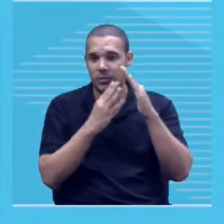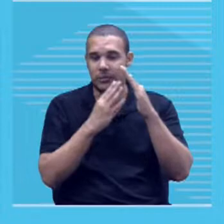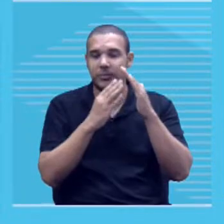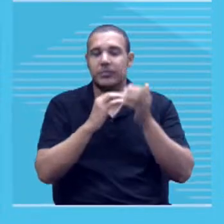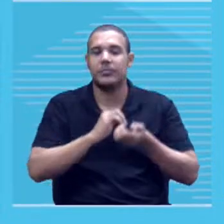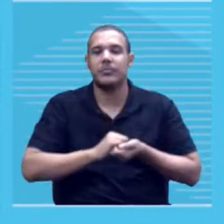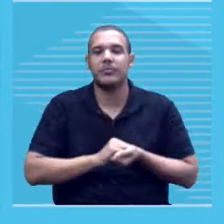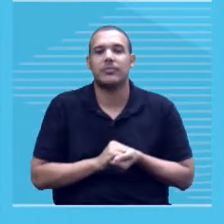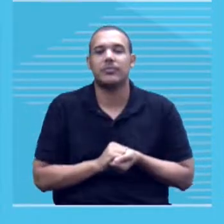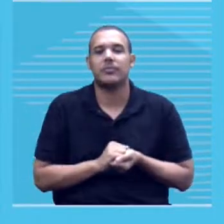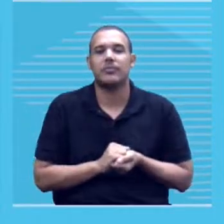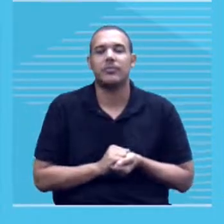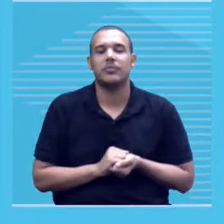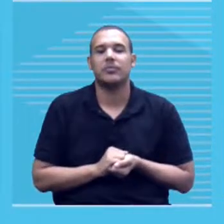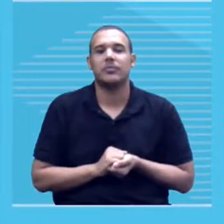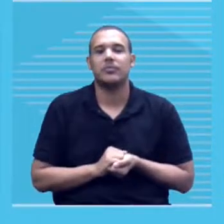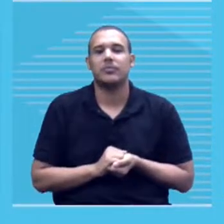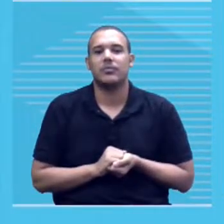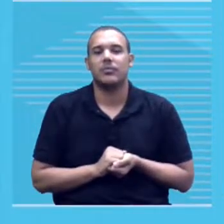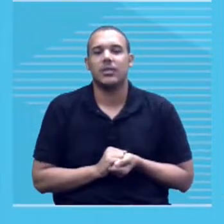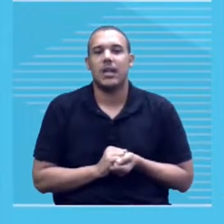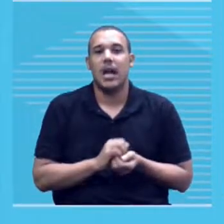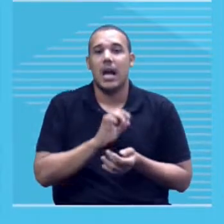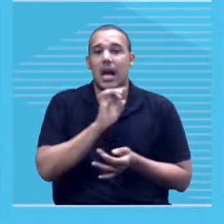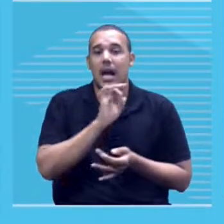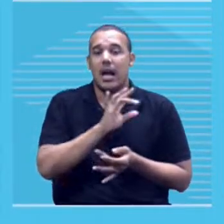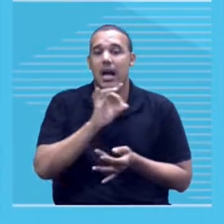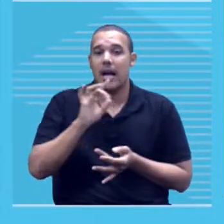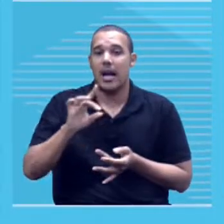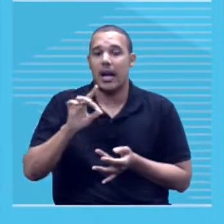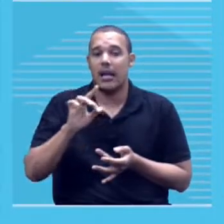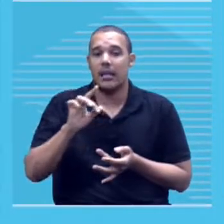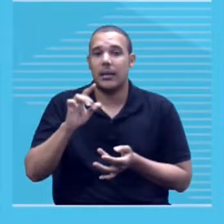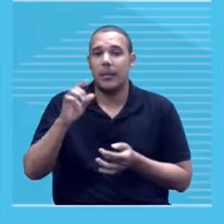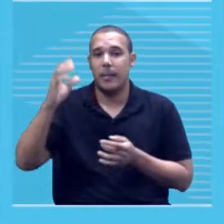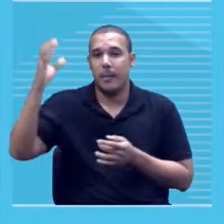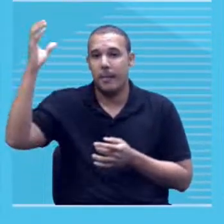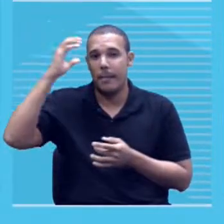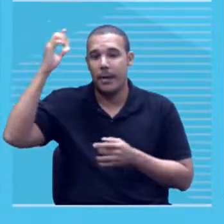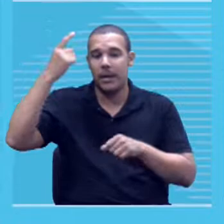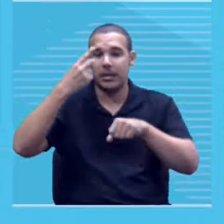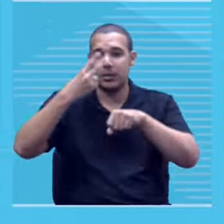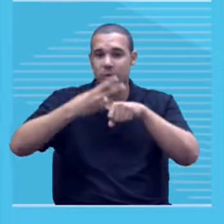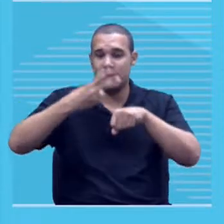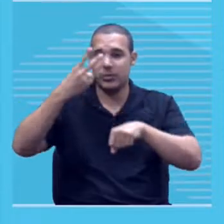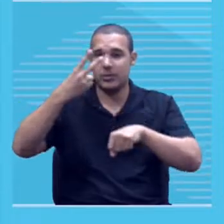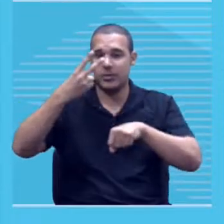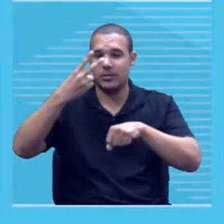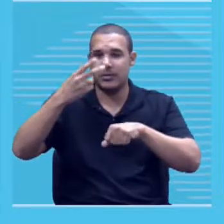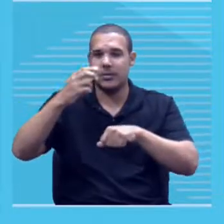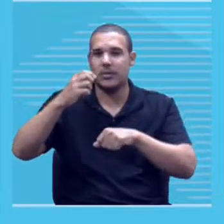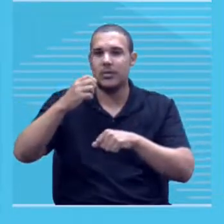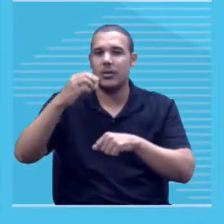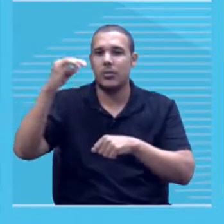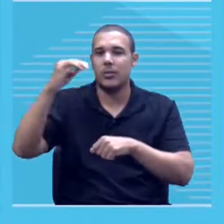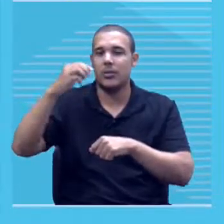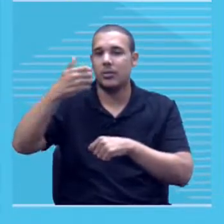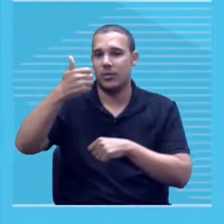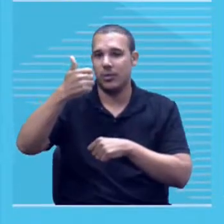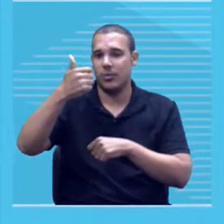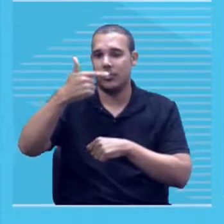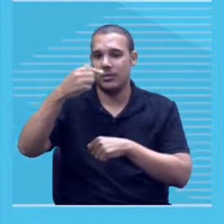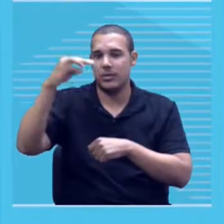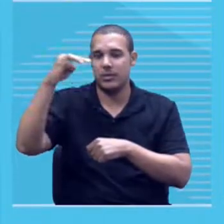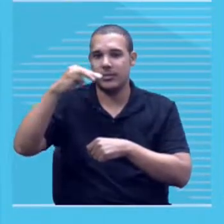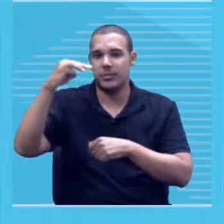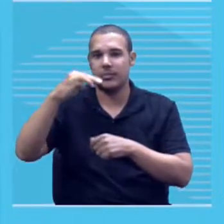4 pessoas, aonde cada uma delas toma 2 banhos por dia, cada banho de 12 minutos. Então, ao